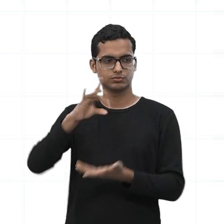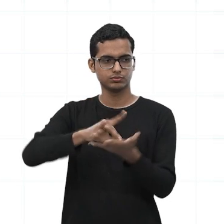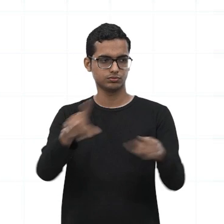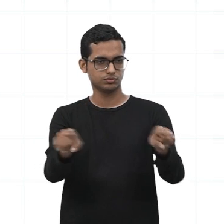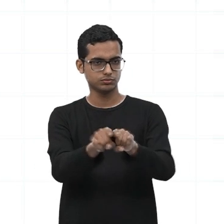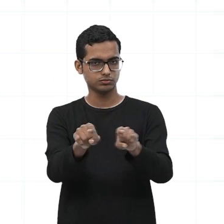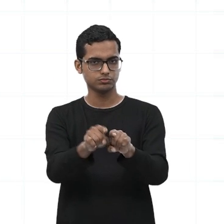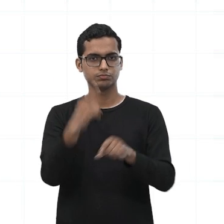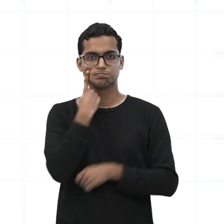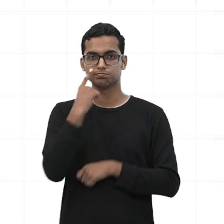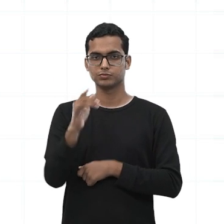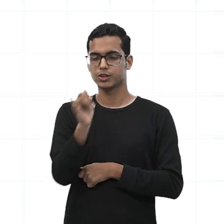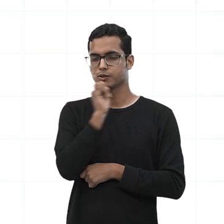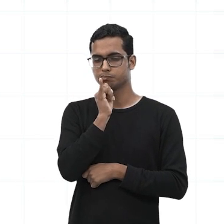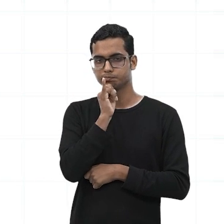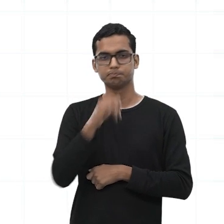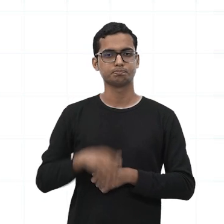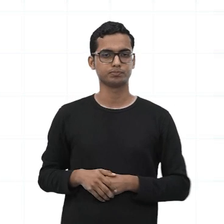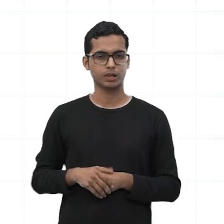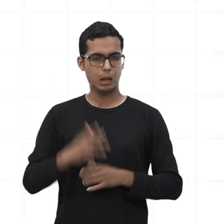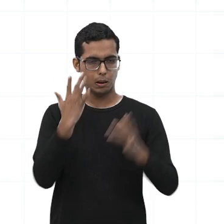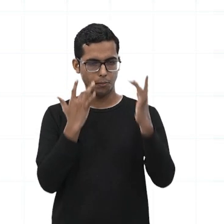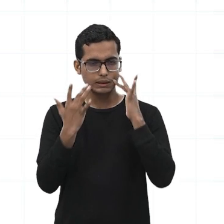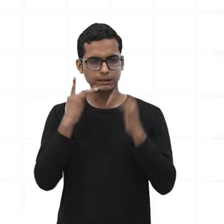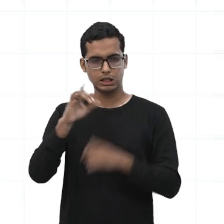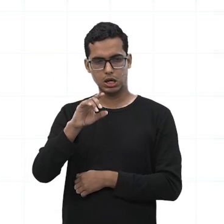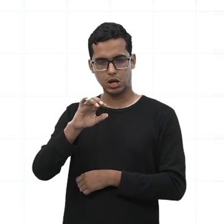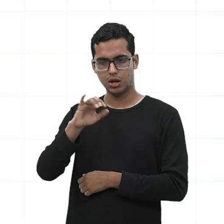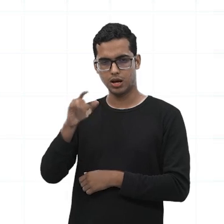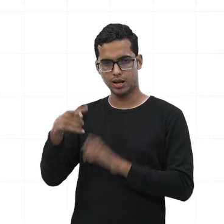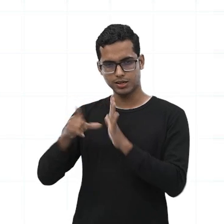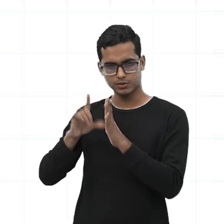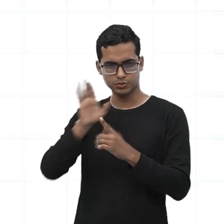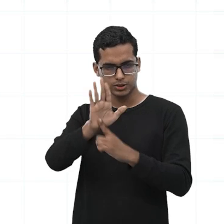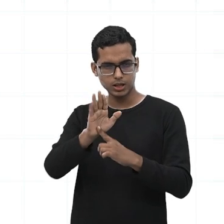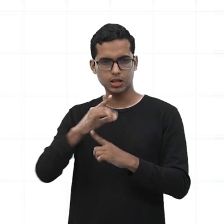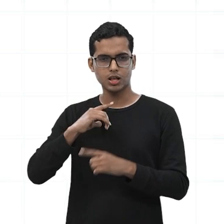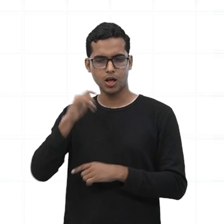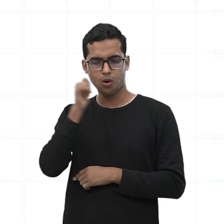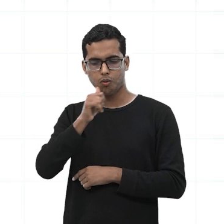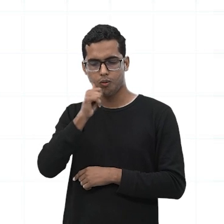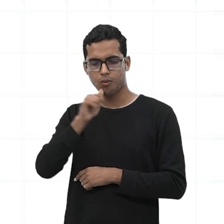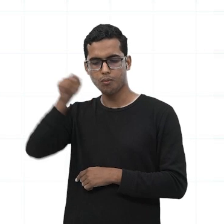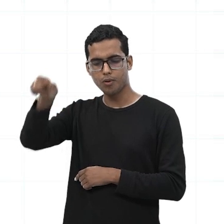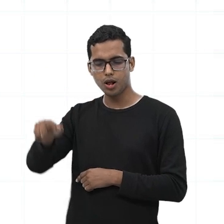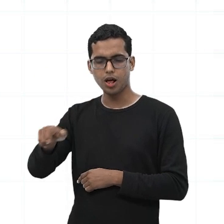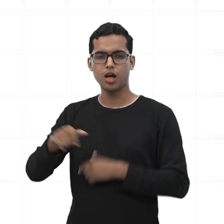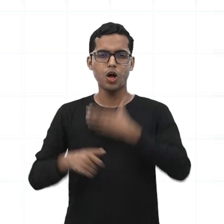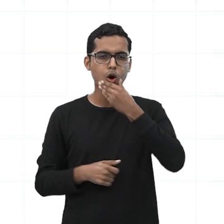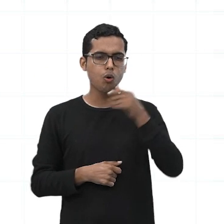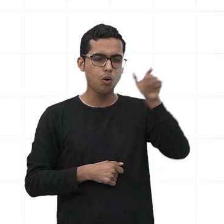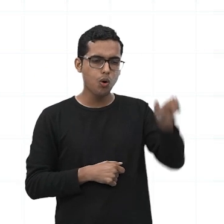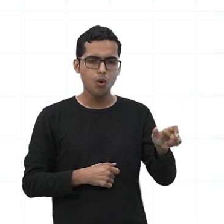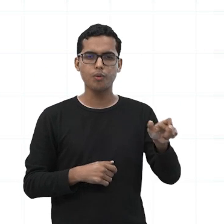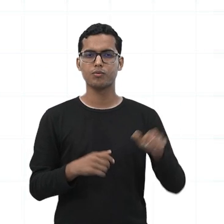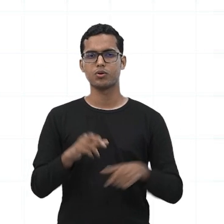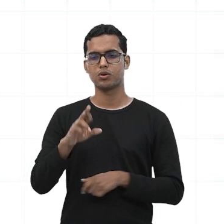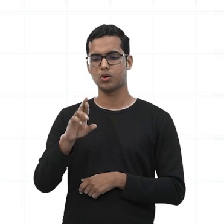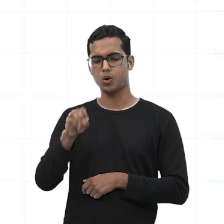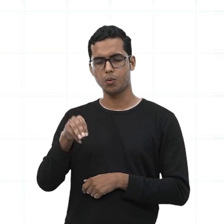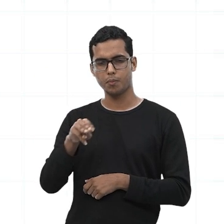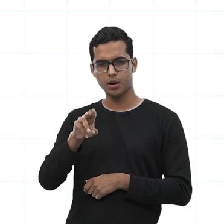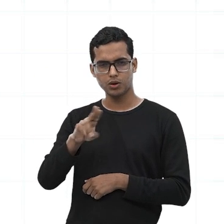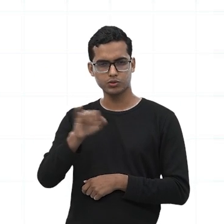exemplo, Romeu e Julieta se apaixonam ali no início, numa festa, depois se envolvem num conflito, que a família é